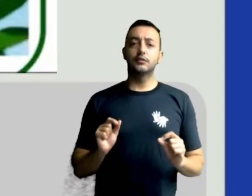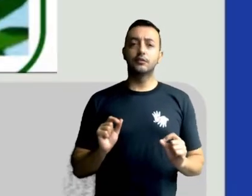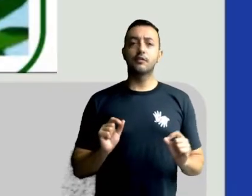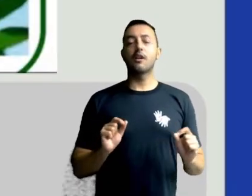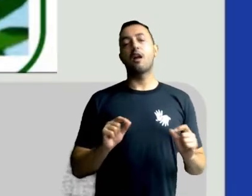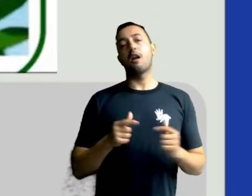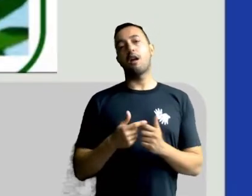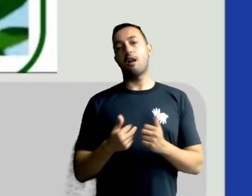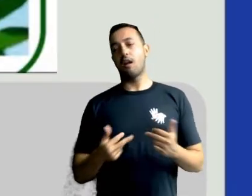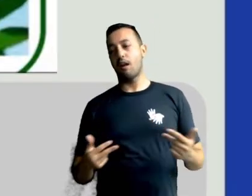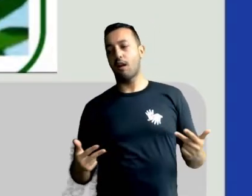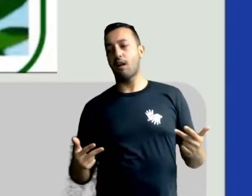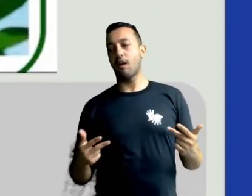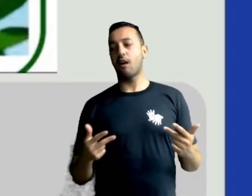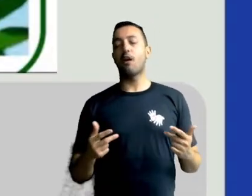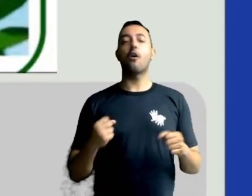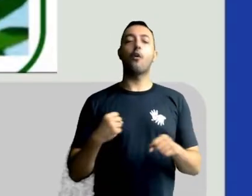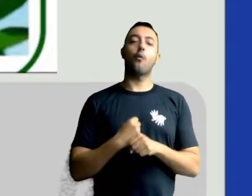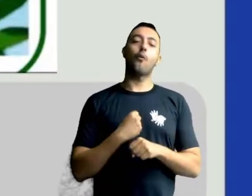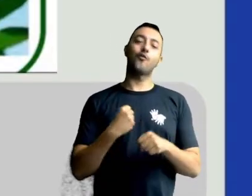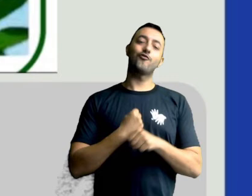quê? Elementos